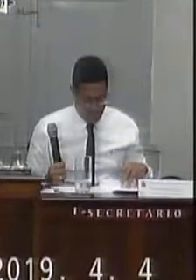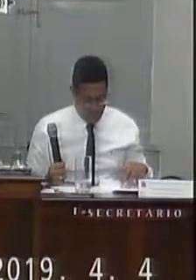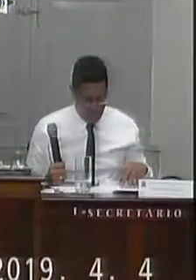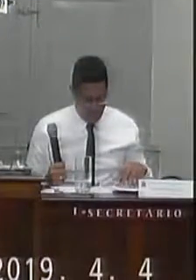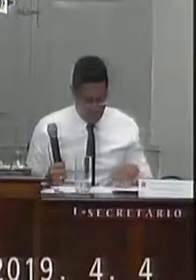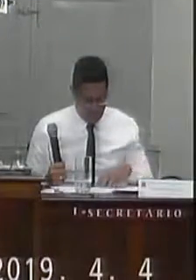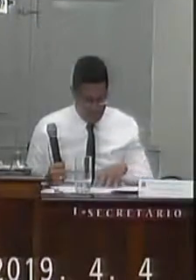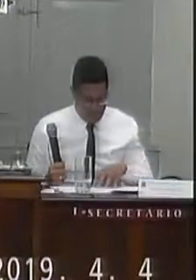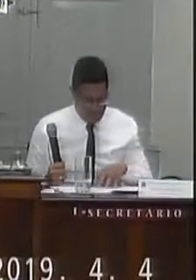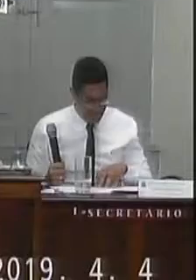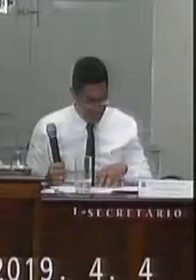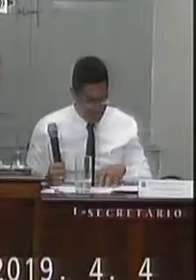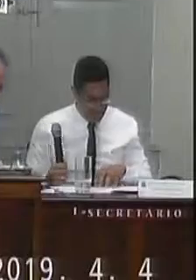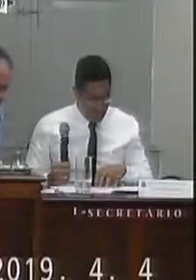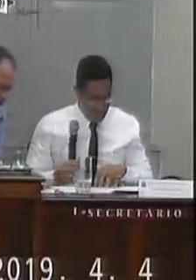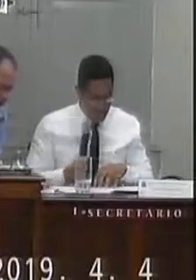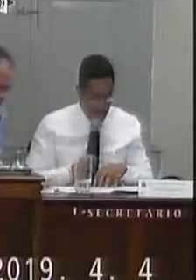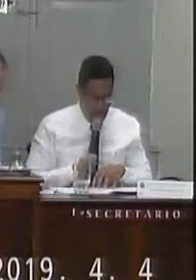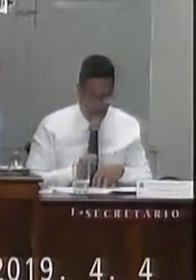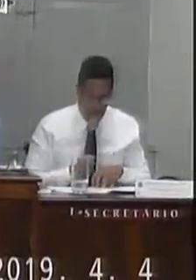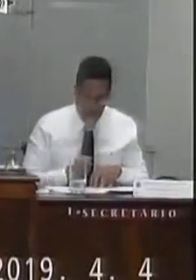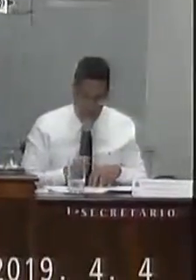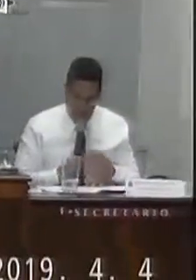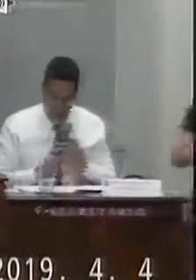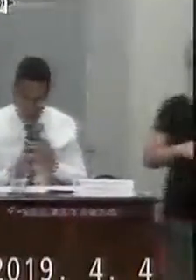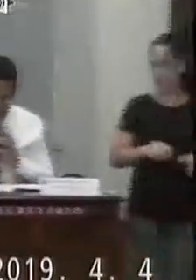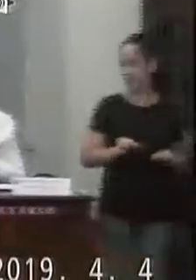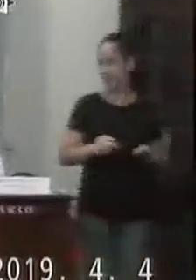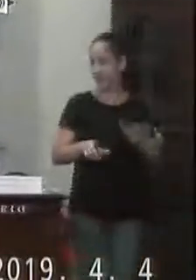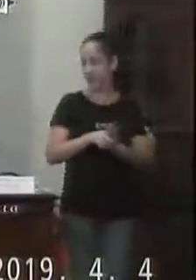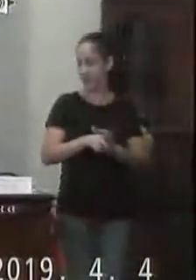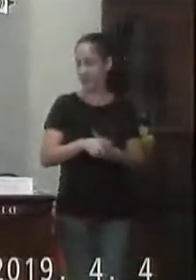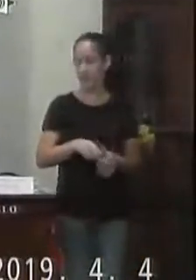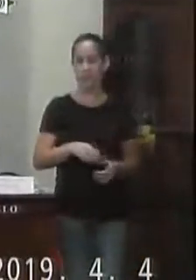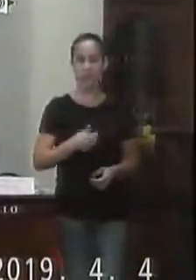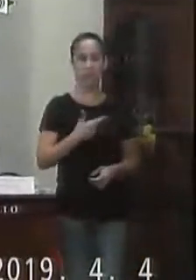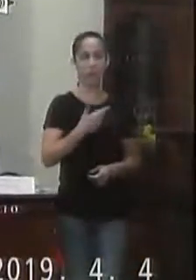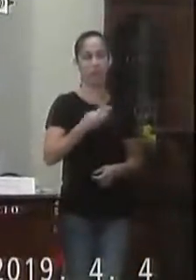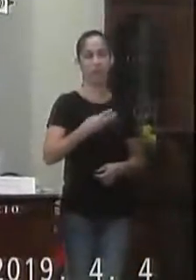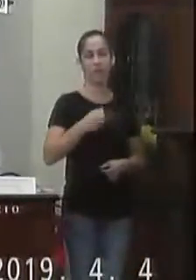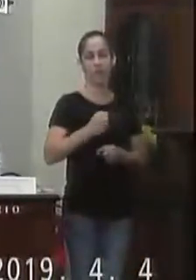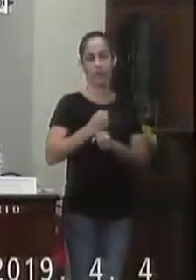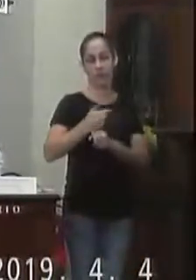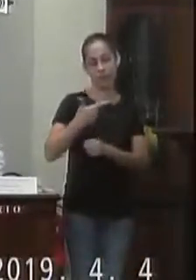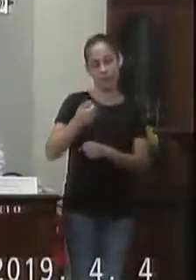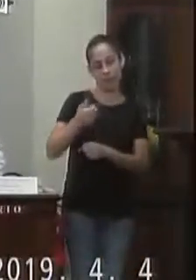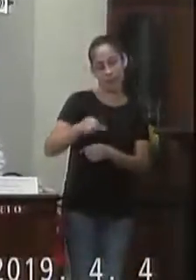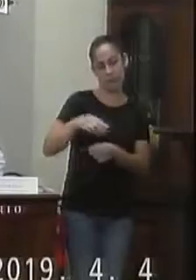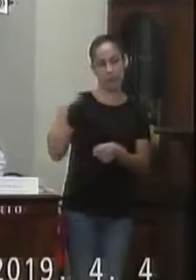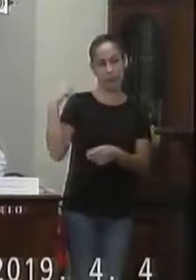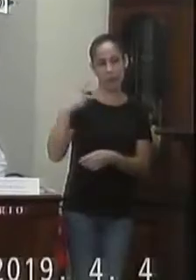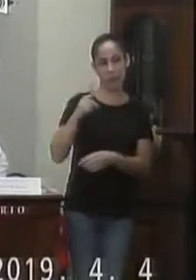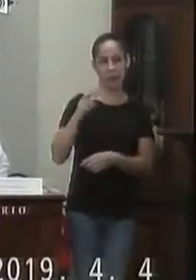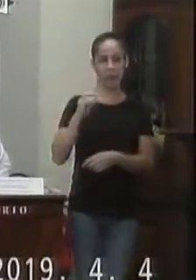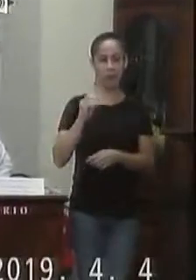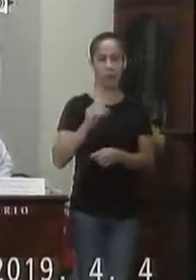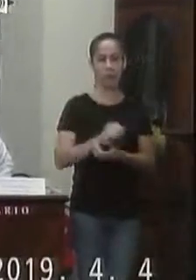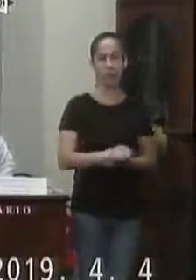vocês na nossa função. Leitura dos projetos. Ordinária 23 de 2019, do vereador Pedro